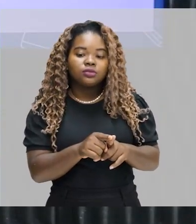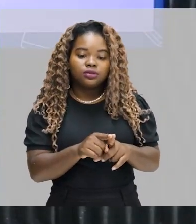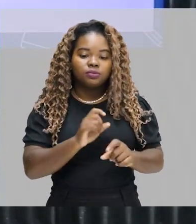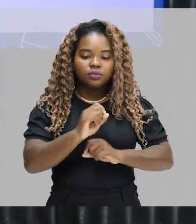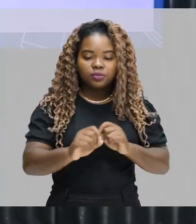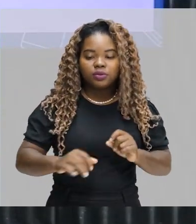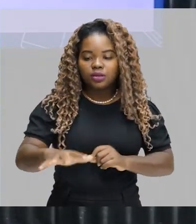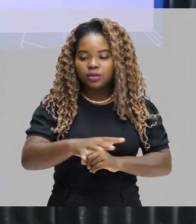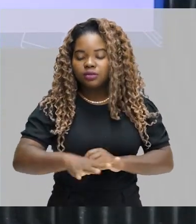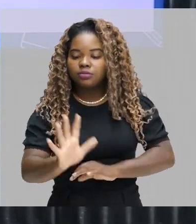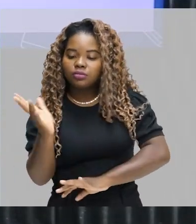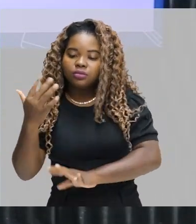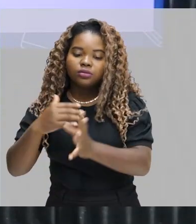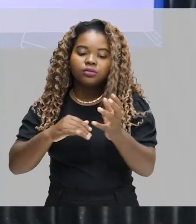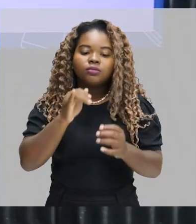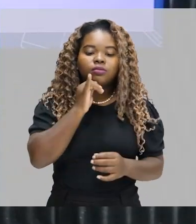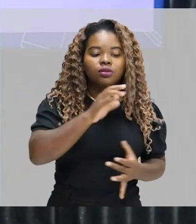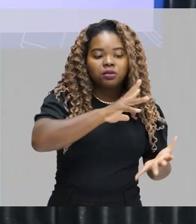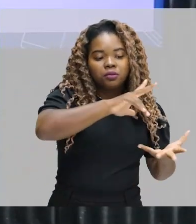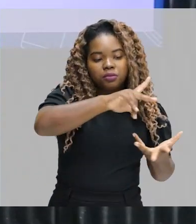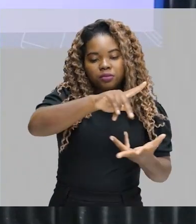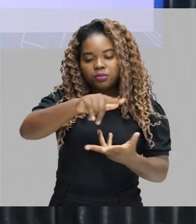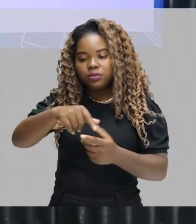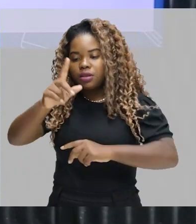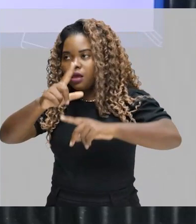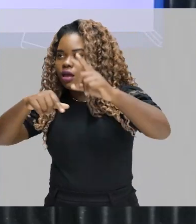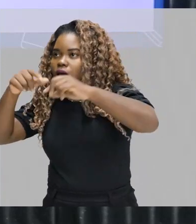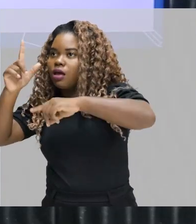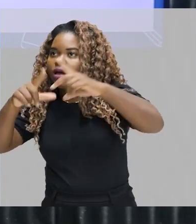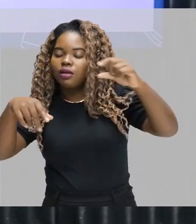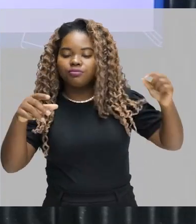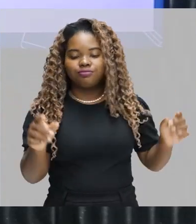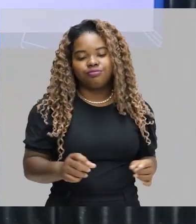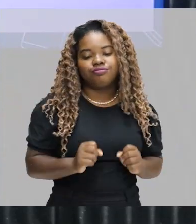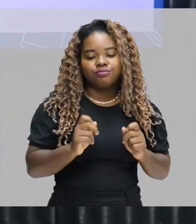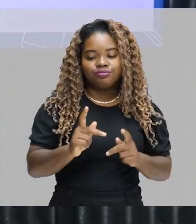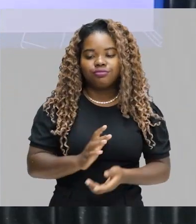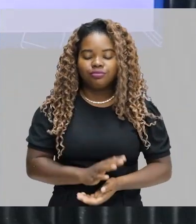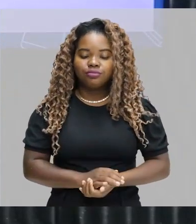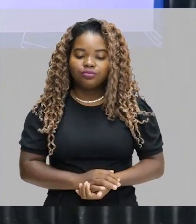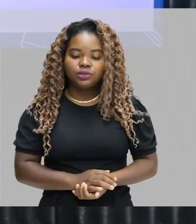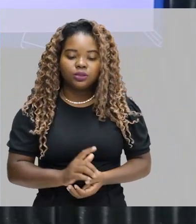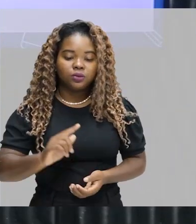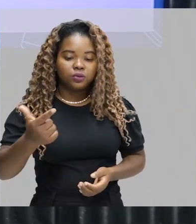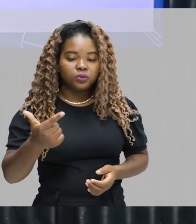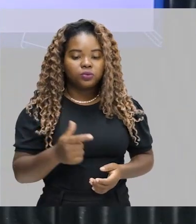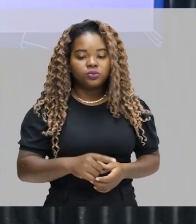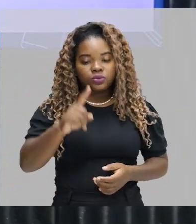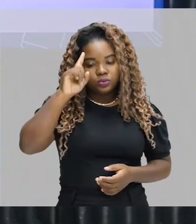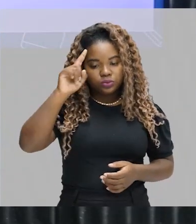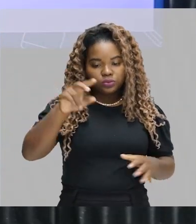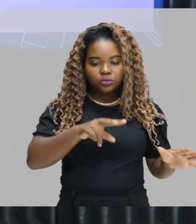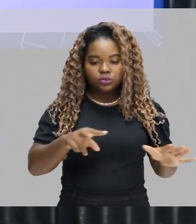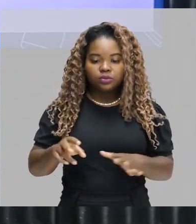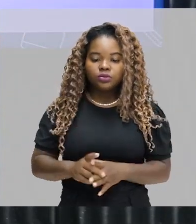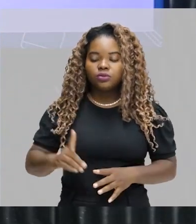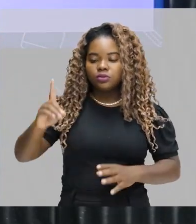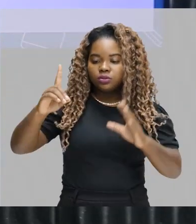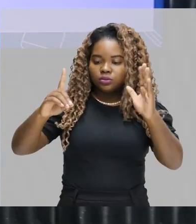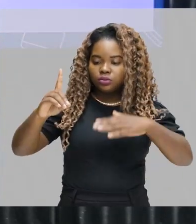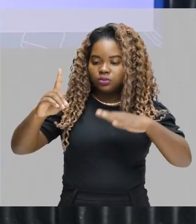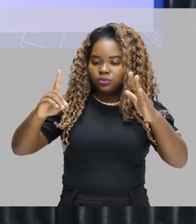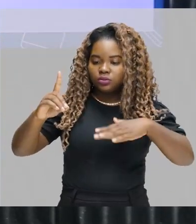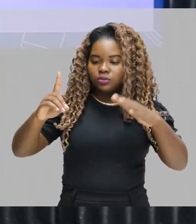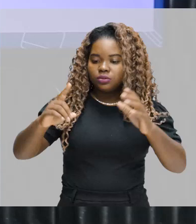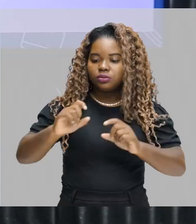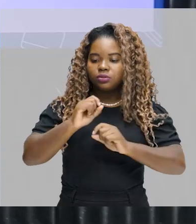natureza, como, por exemplo, planetas, estrelas. Outros dias da semana são baseados nos deuses nórdicos,